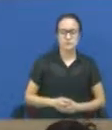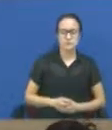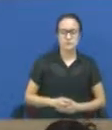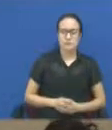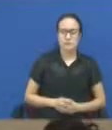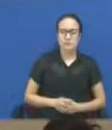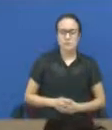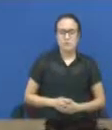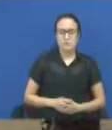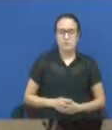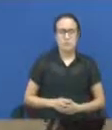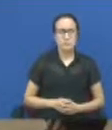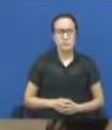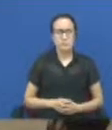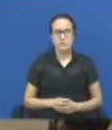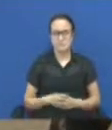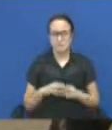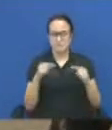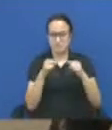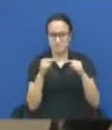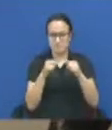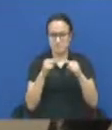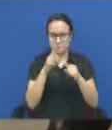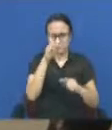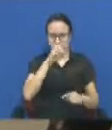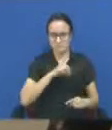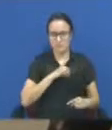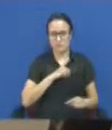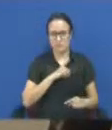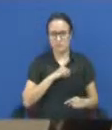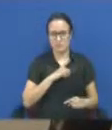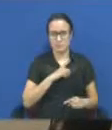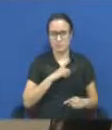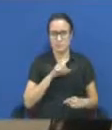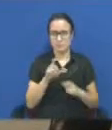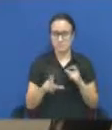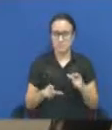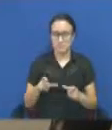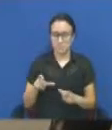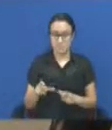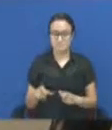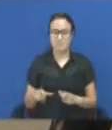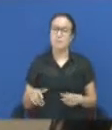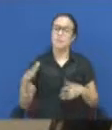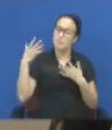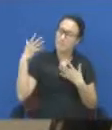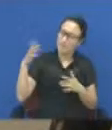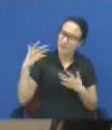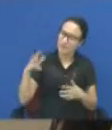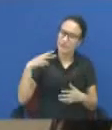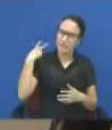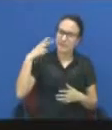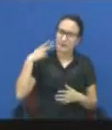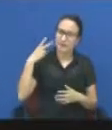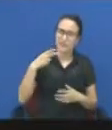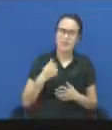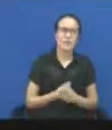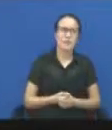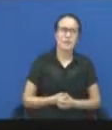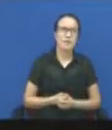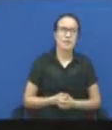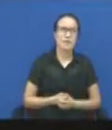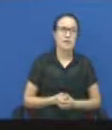relação aos direitos humanos, bem como aos trabalhadores. Parabéns à vereadora Érica. Mas também aqui quero